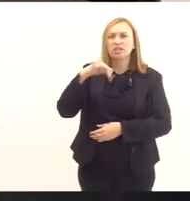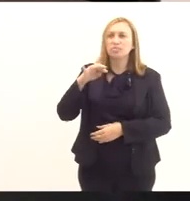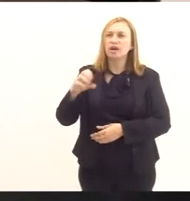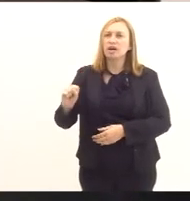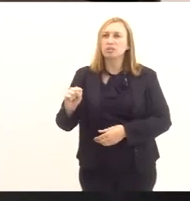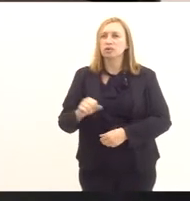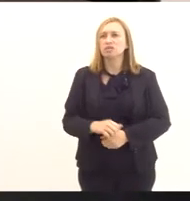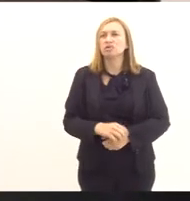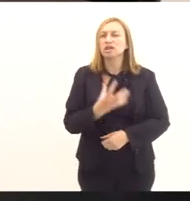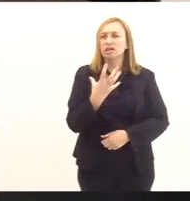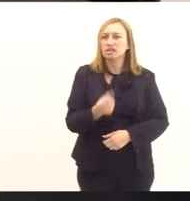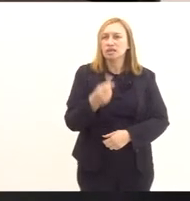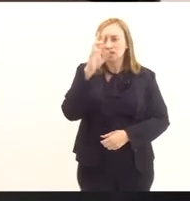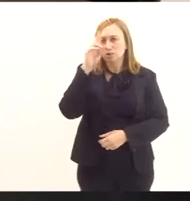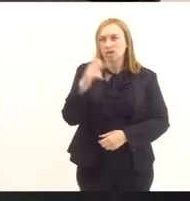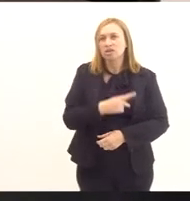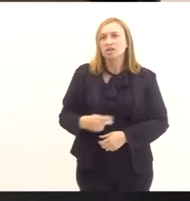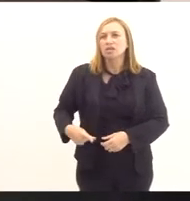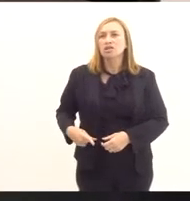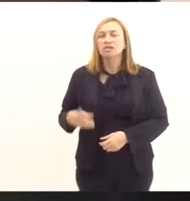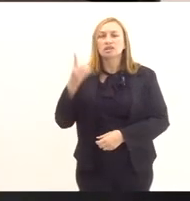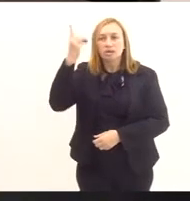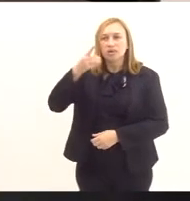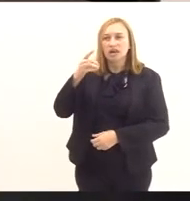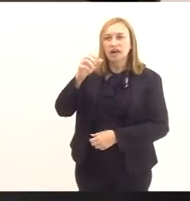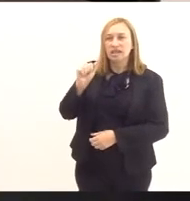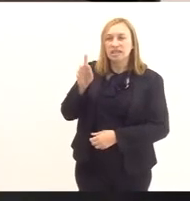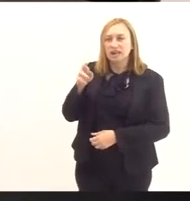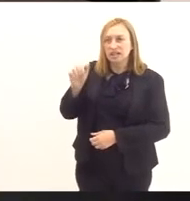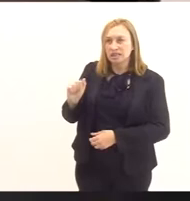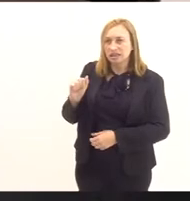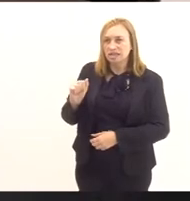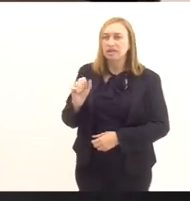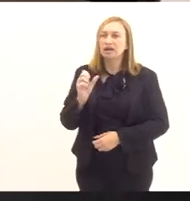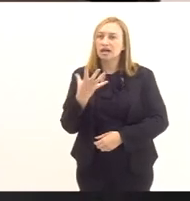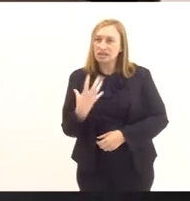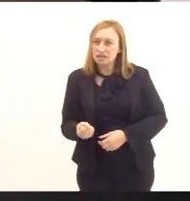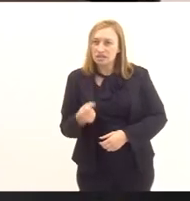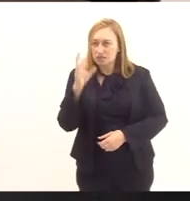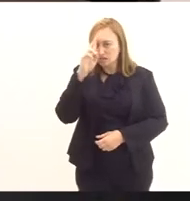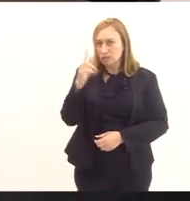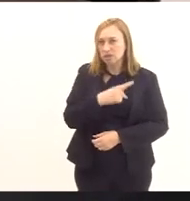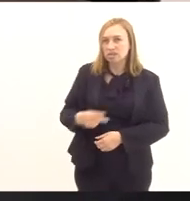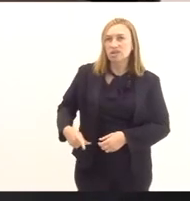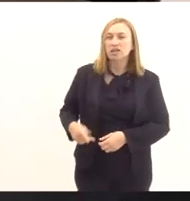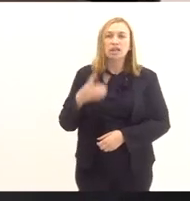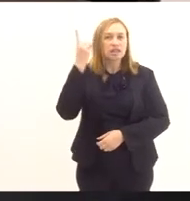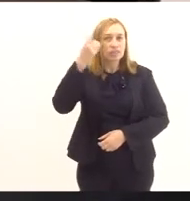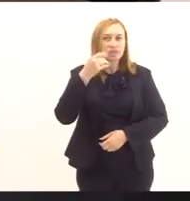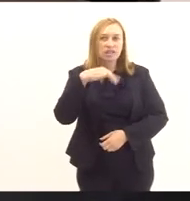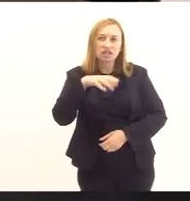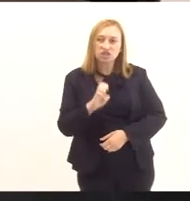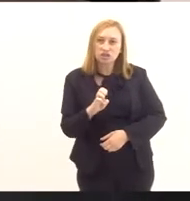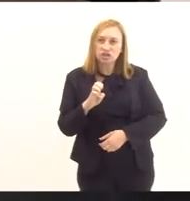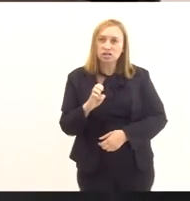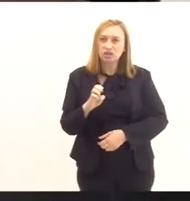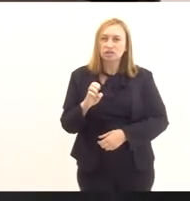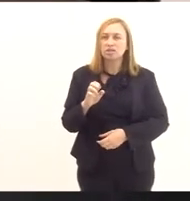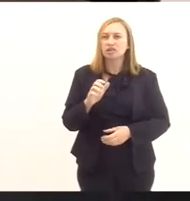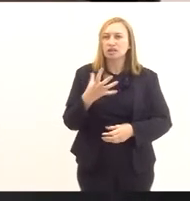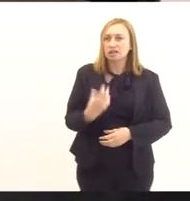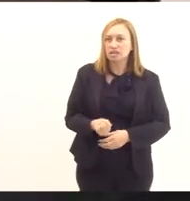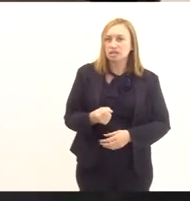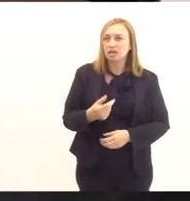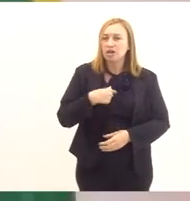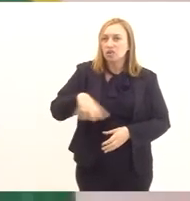Vinícius é favorável Presidente volta a deputado Adriana Baltazar favorável Alexandre Freitas favorável